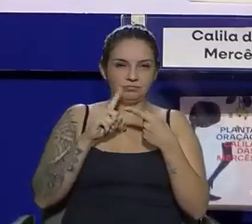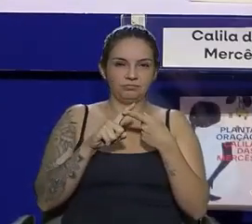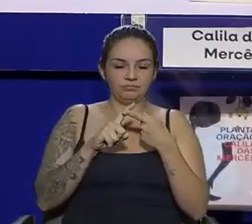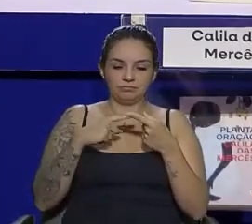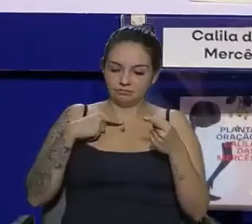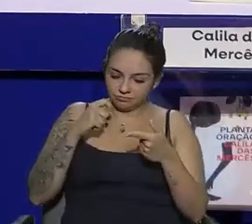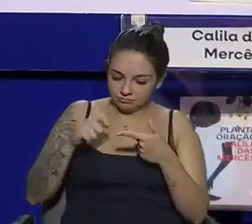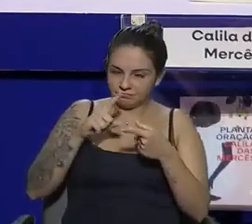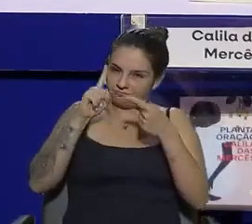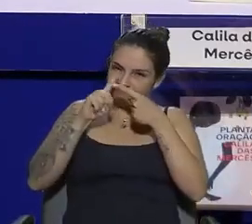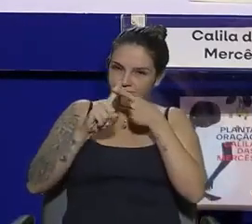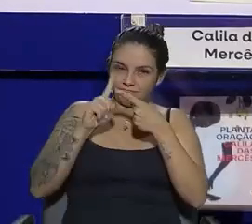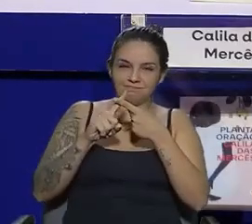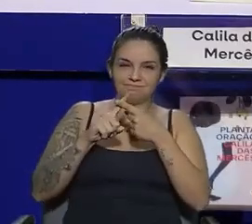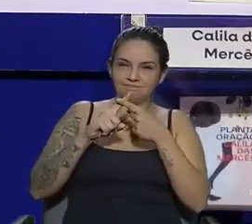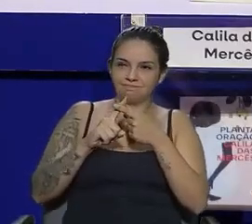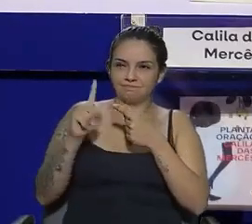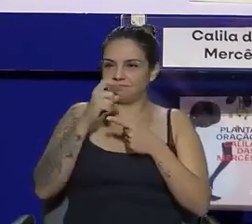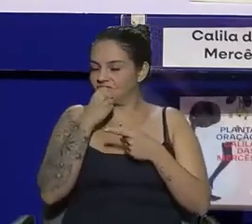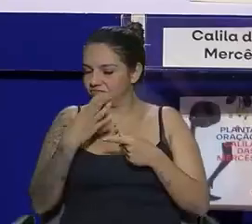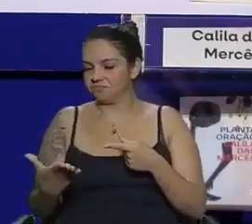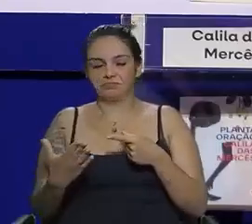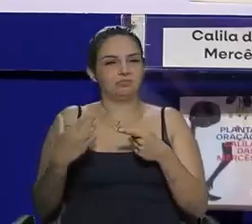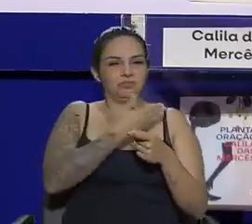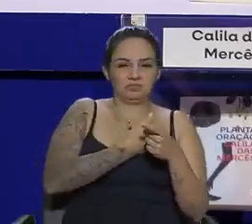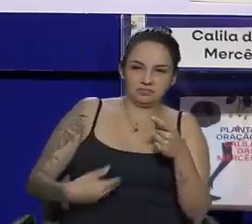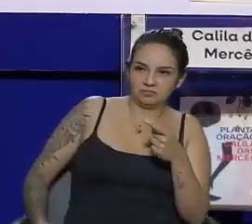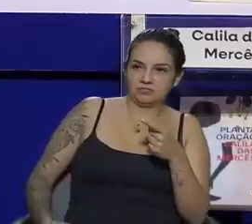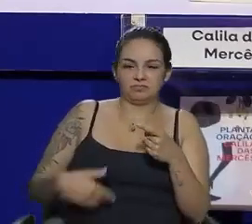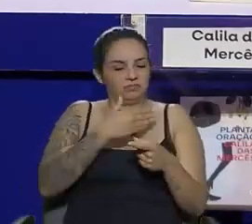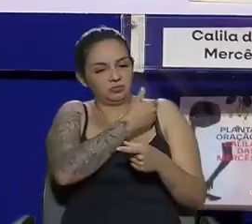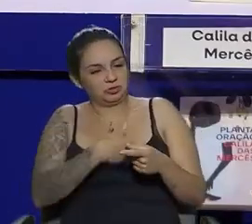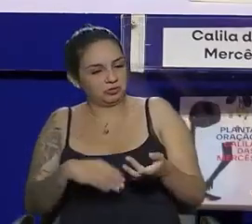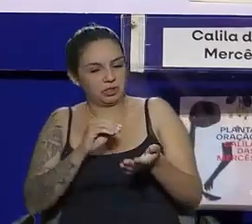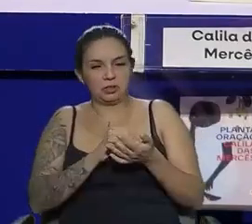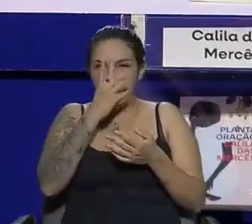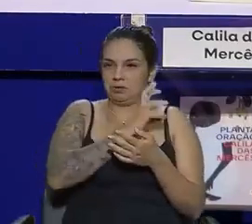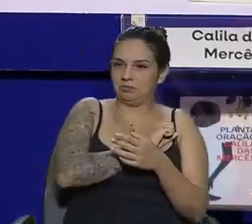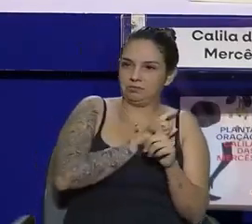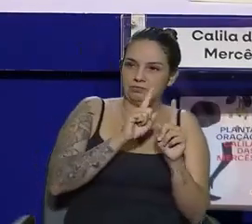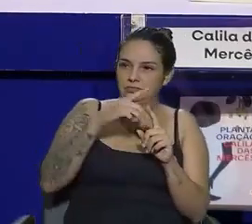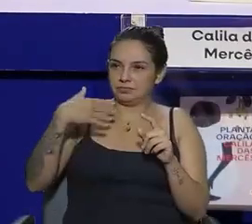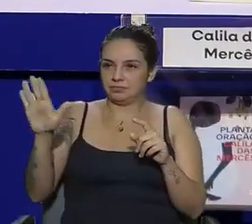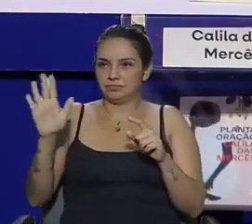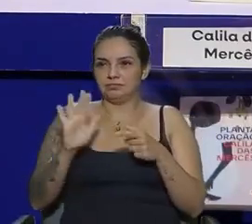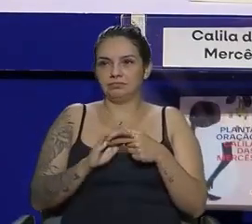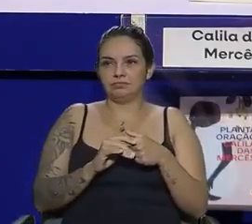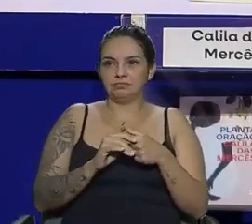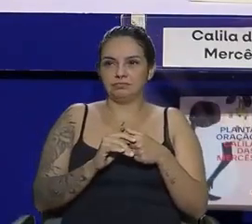sempre isso, escrevo para me vingar. Alguma coisa que não vai bem, um governo, um desgoverno, um amor também que foi